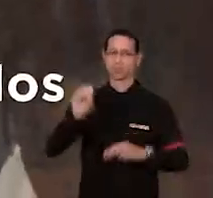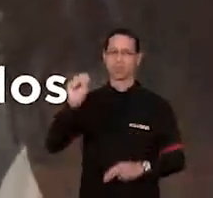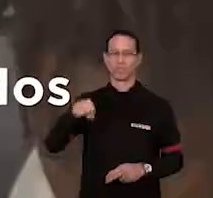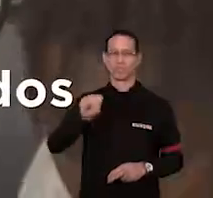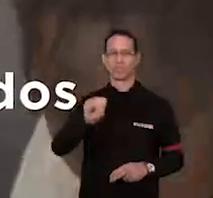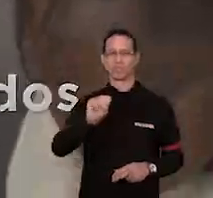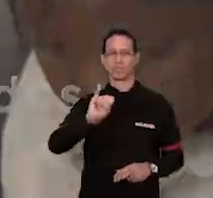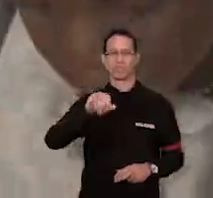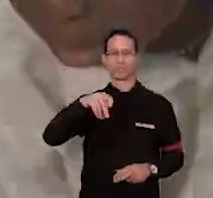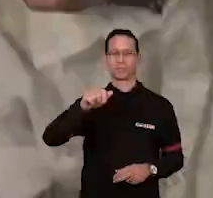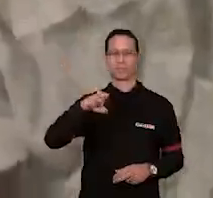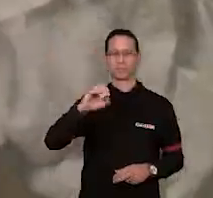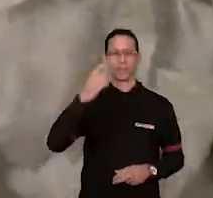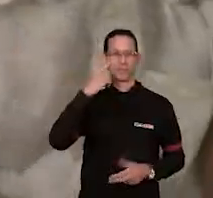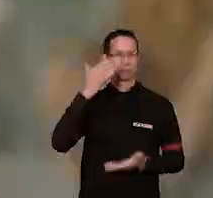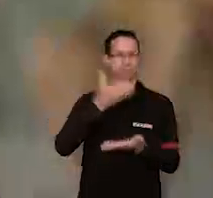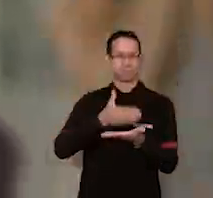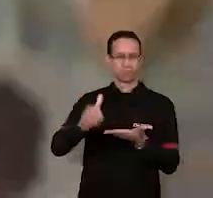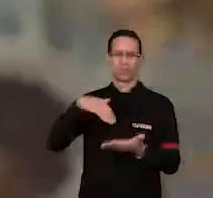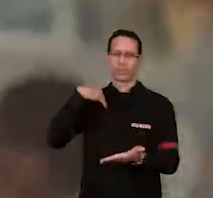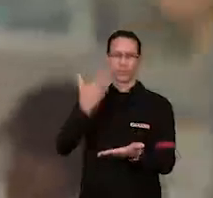Simparic desde o seu lançamento.